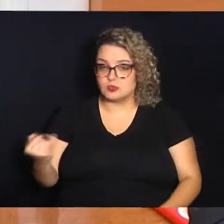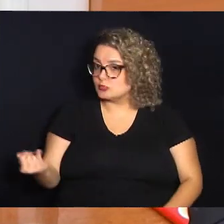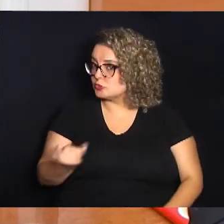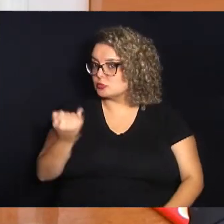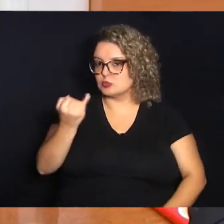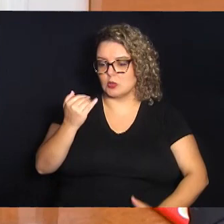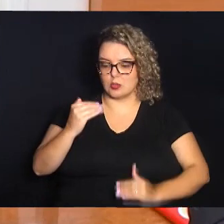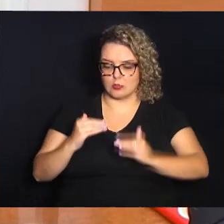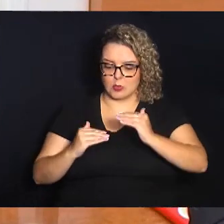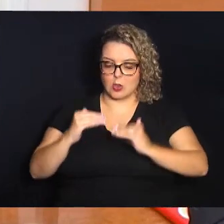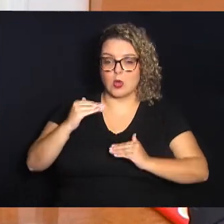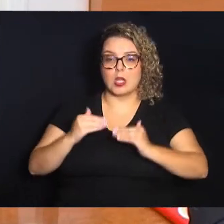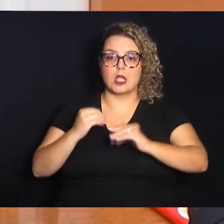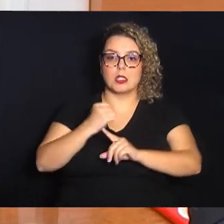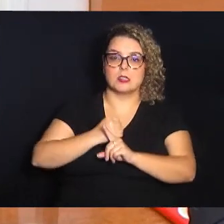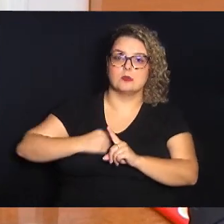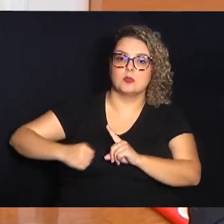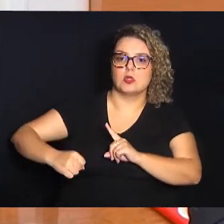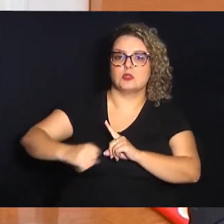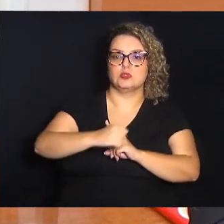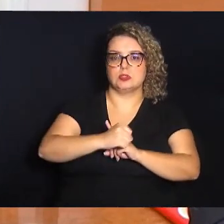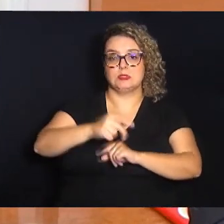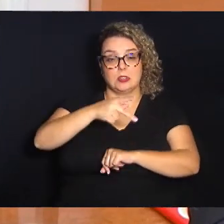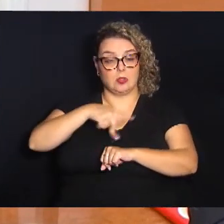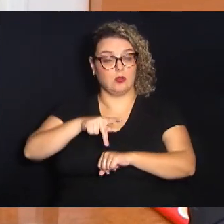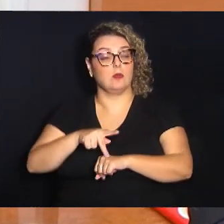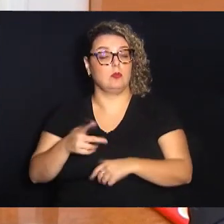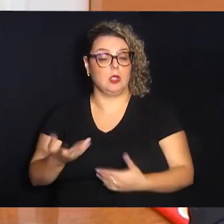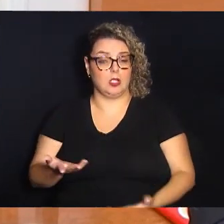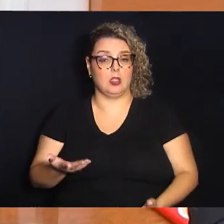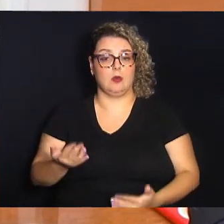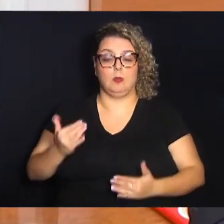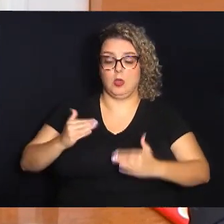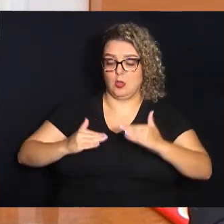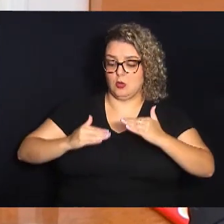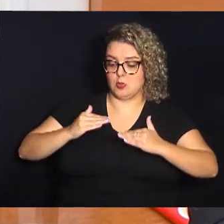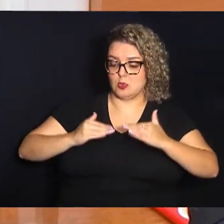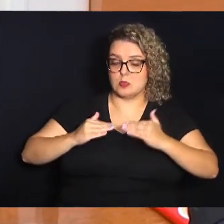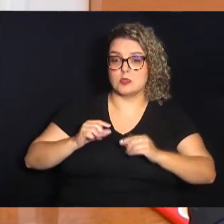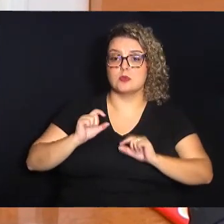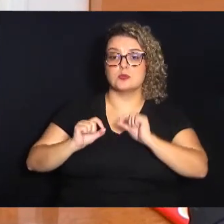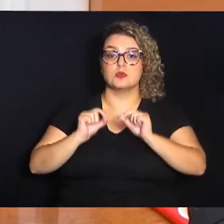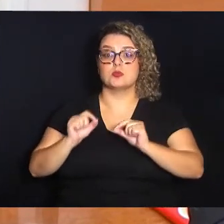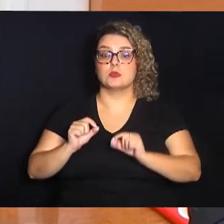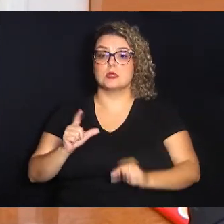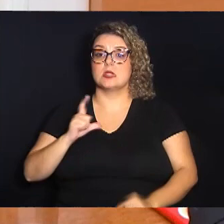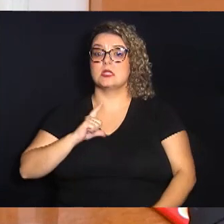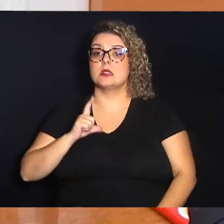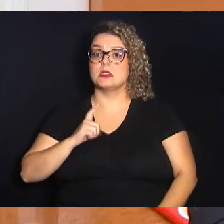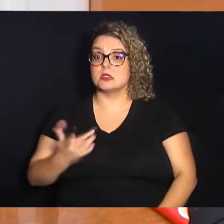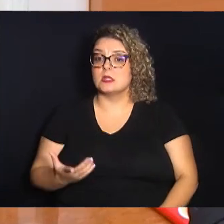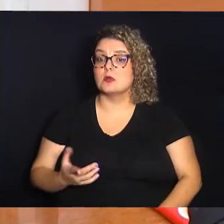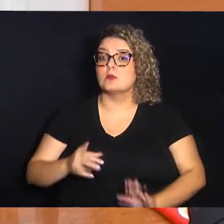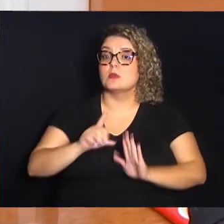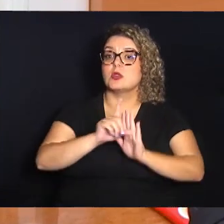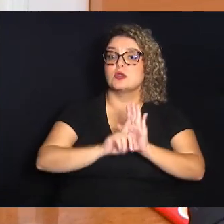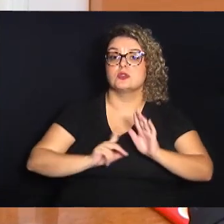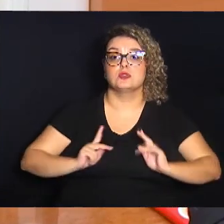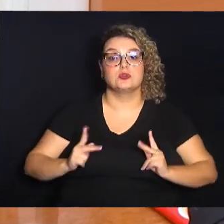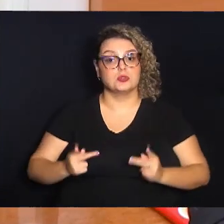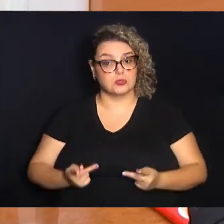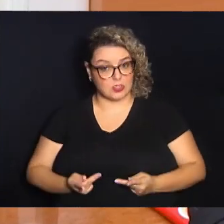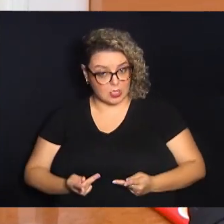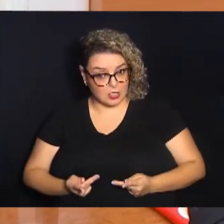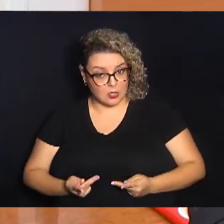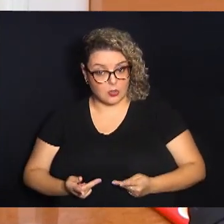luta imprescindível pro equilíbrio social do país pro equilíbrio do que a gente pode conceber